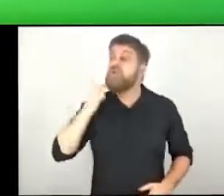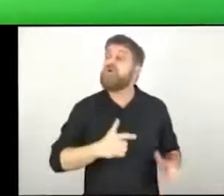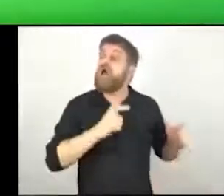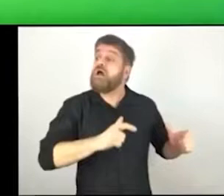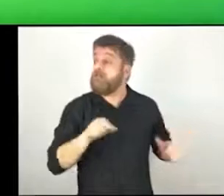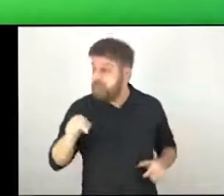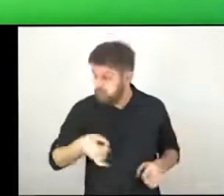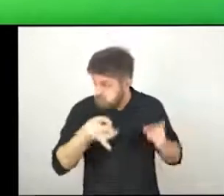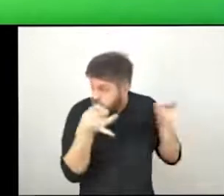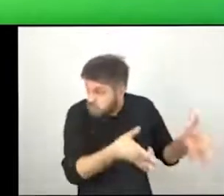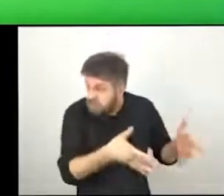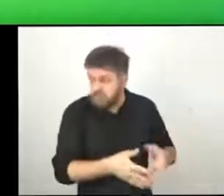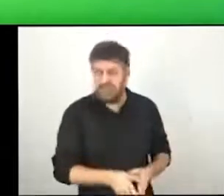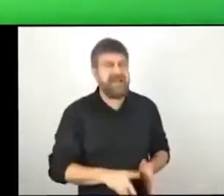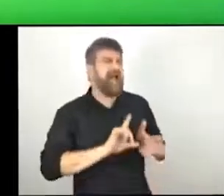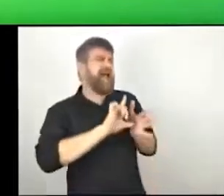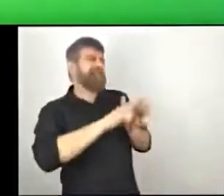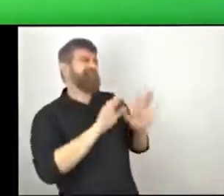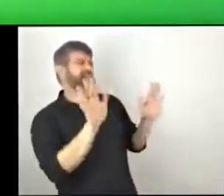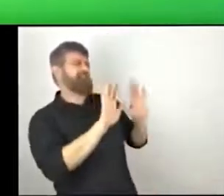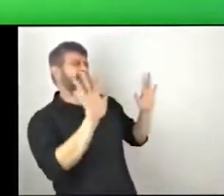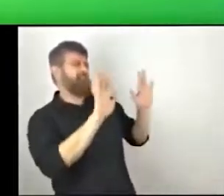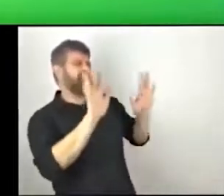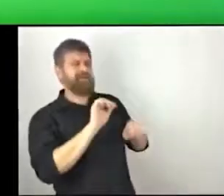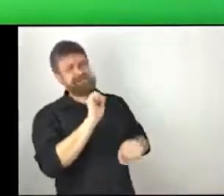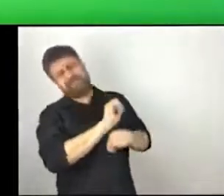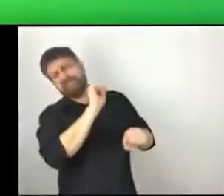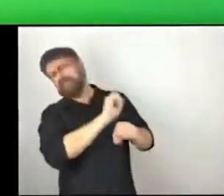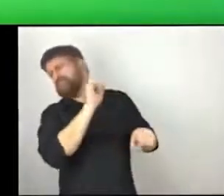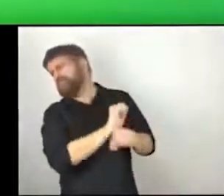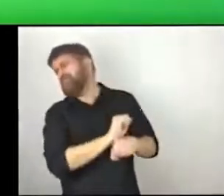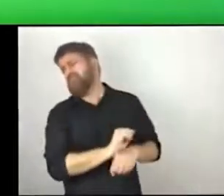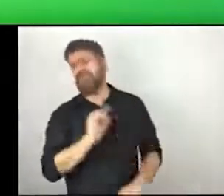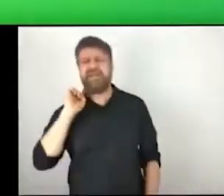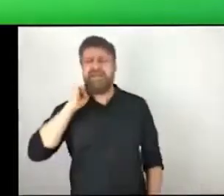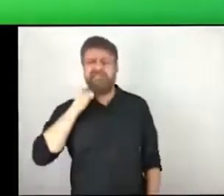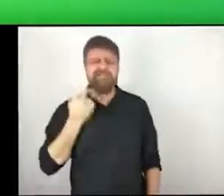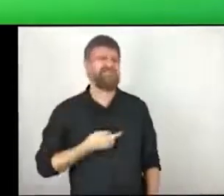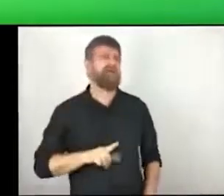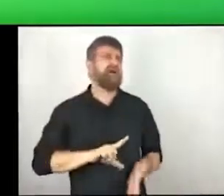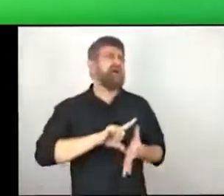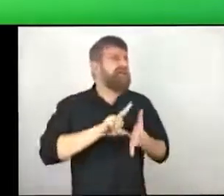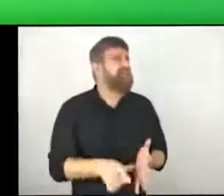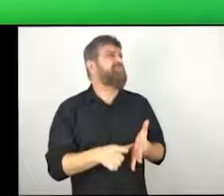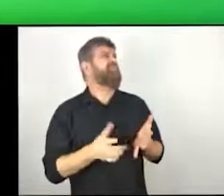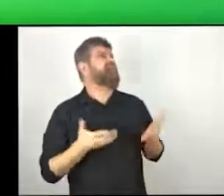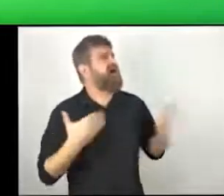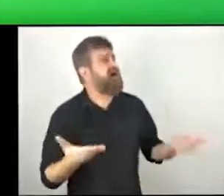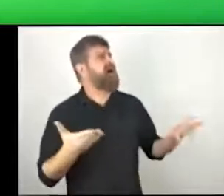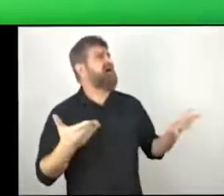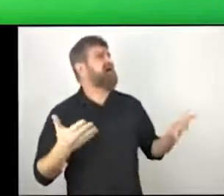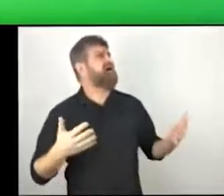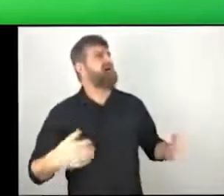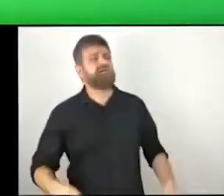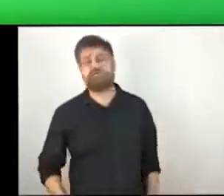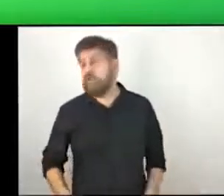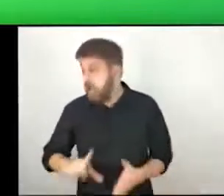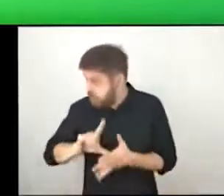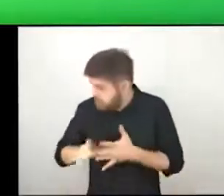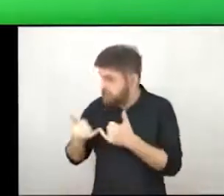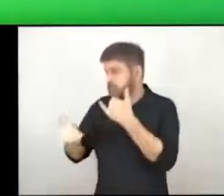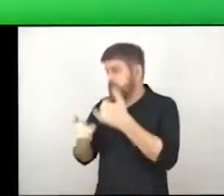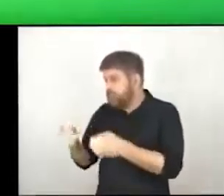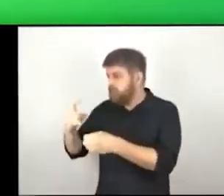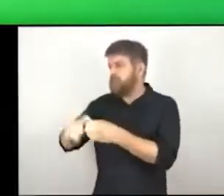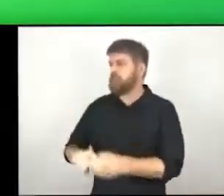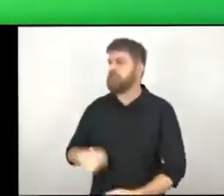Cadê o lixo que tava aqui? Você já jogou fora? Ah, não, eu vou jogar depois. Depois... Você tem que jogar fora o lixo que tava aqui. Sim, você tem que ir lá fora jogar. Ah. Vai lá,